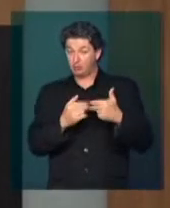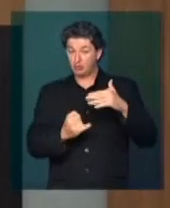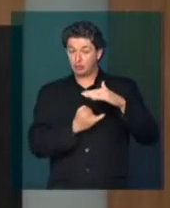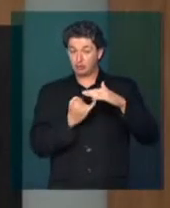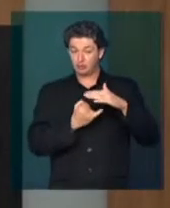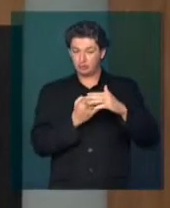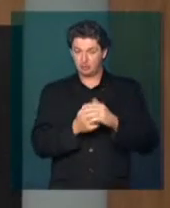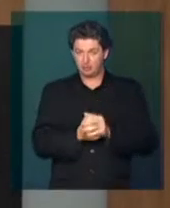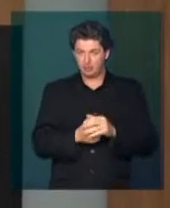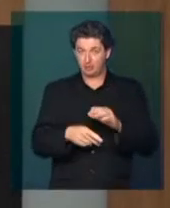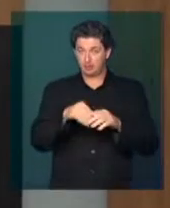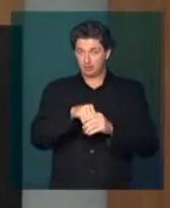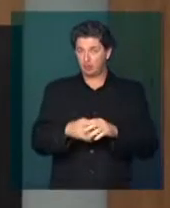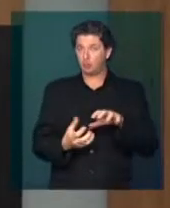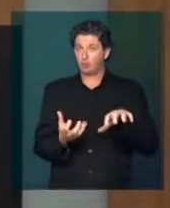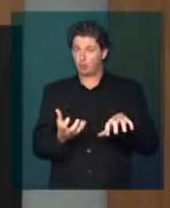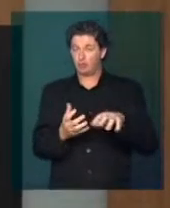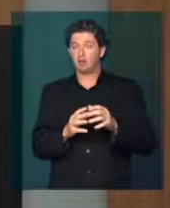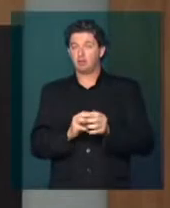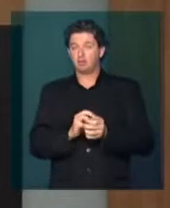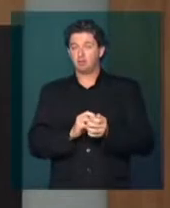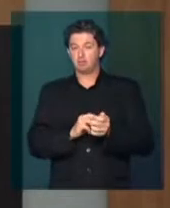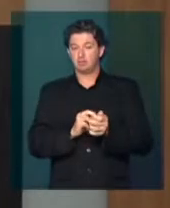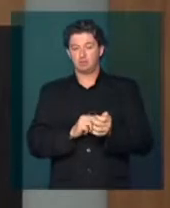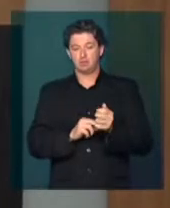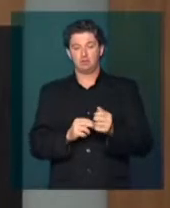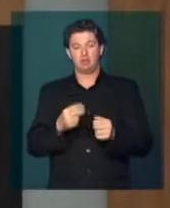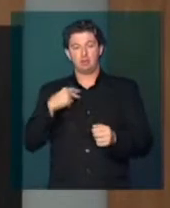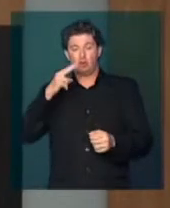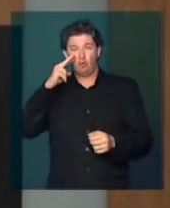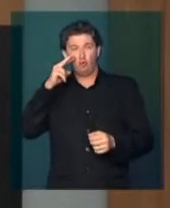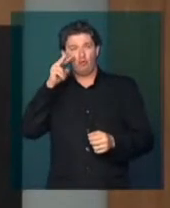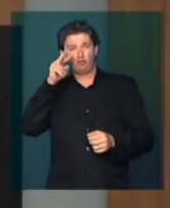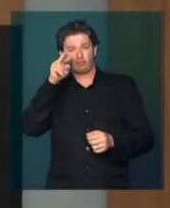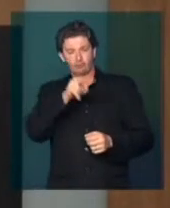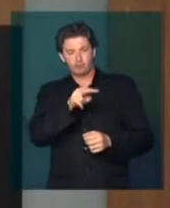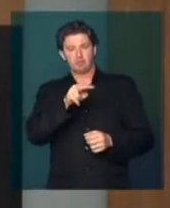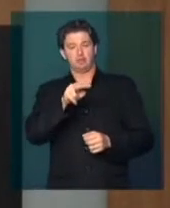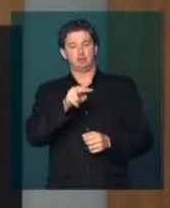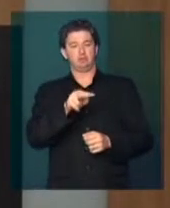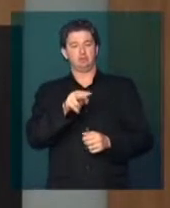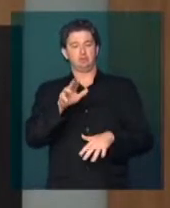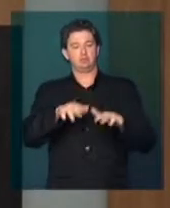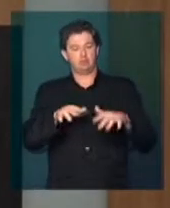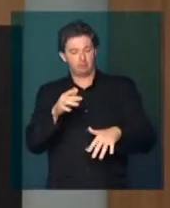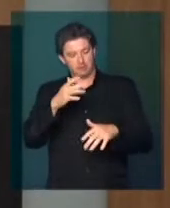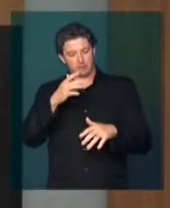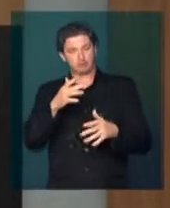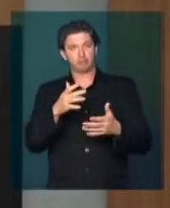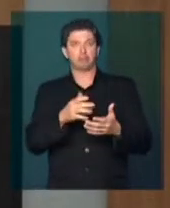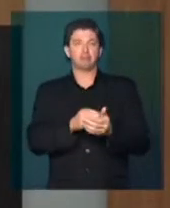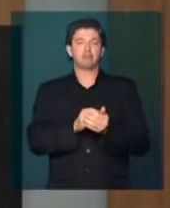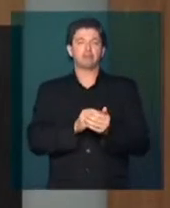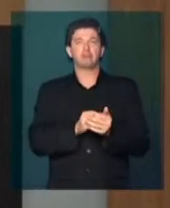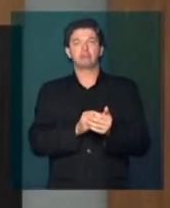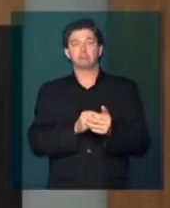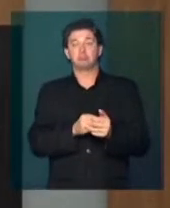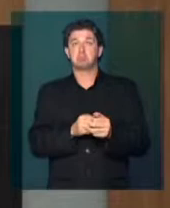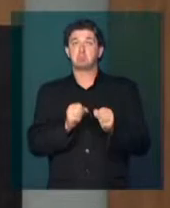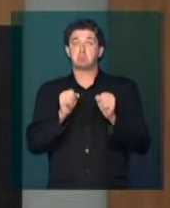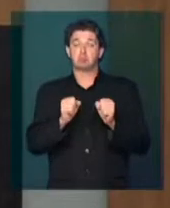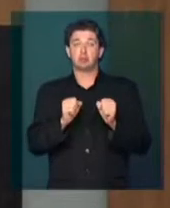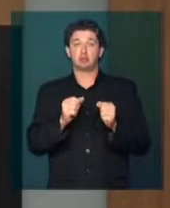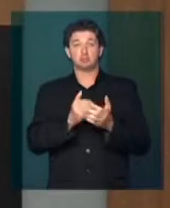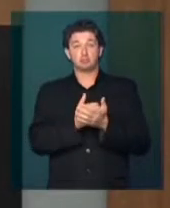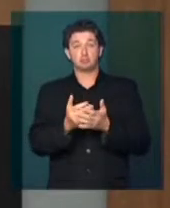e constituídas no Congresso Nacional. Eu vi no senhor uma figura que talvez pudesse começar,